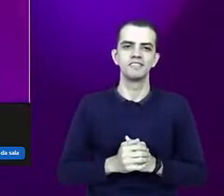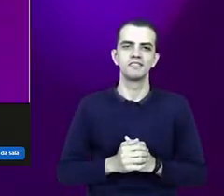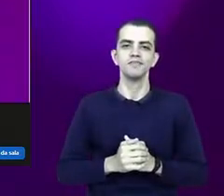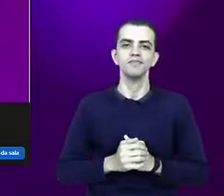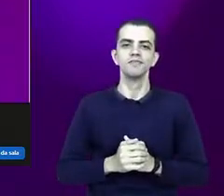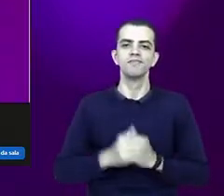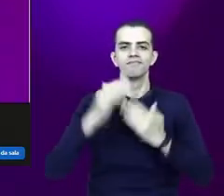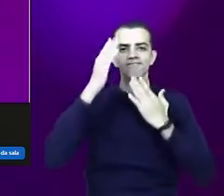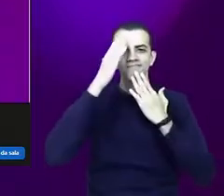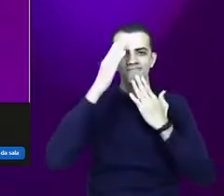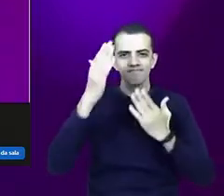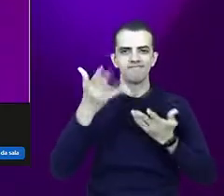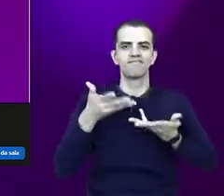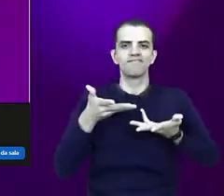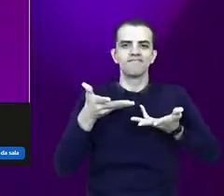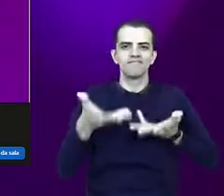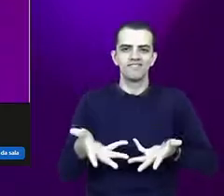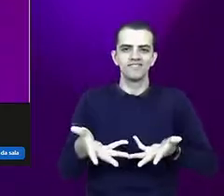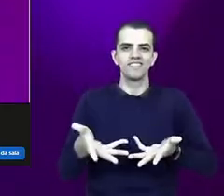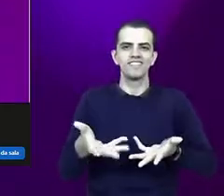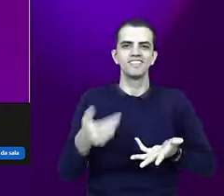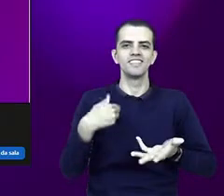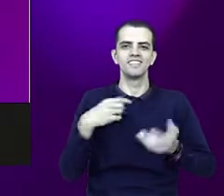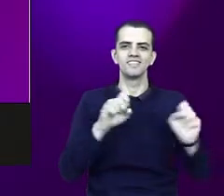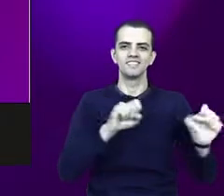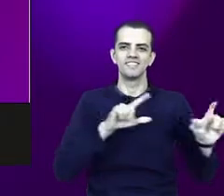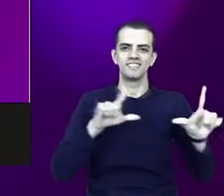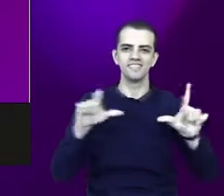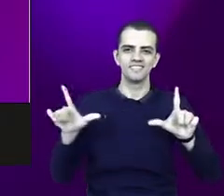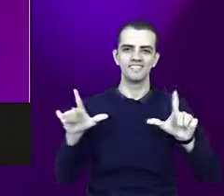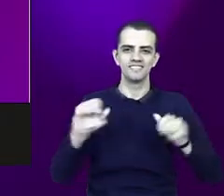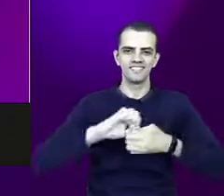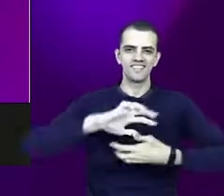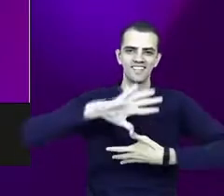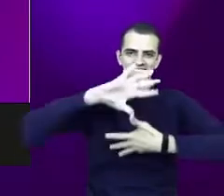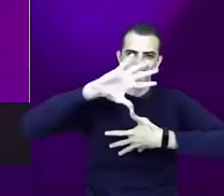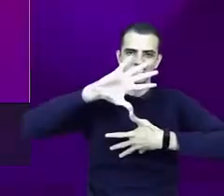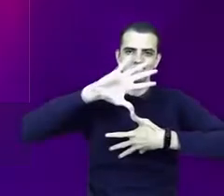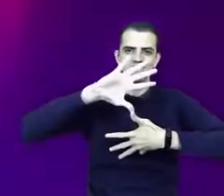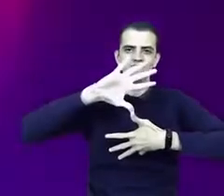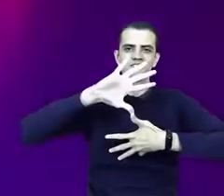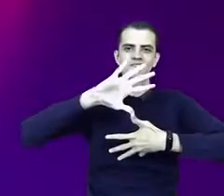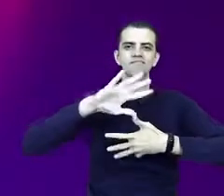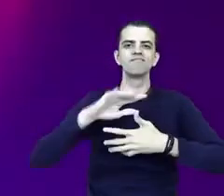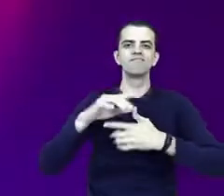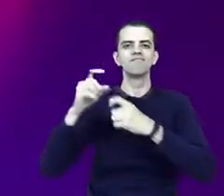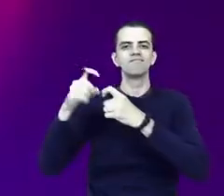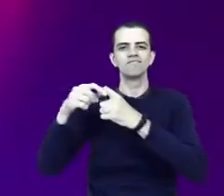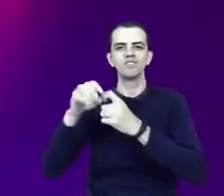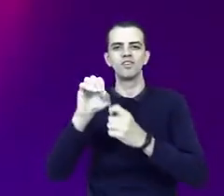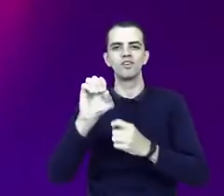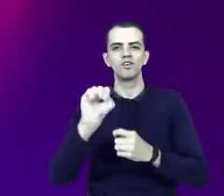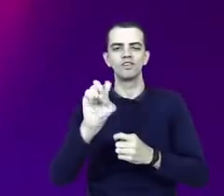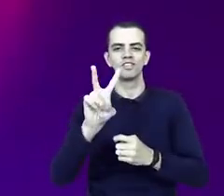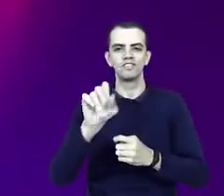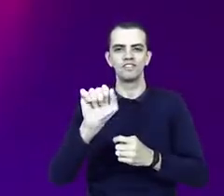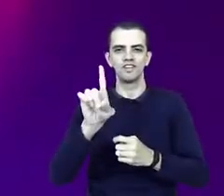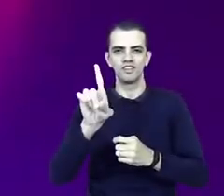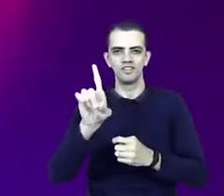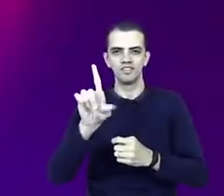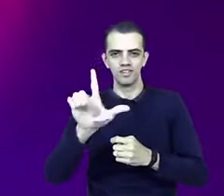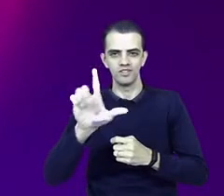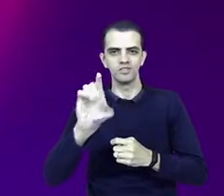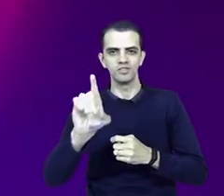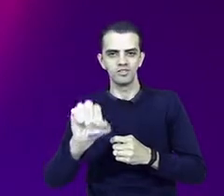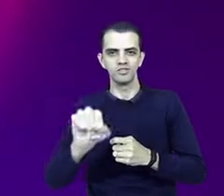Agradeço o convite, agradeço por estar participando aqui da Rede América. O doutor Osvaldo, doutor Bruno Janarelli, obrigado